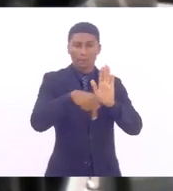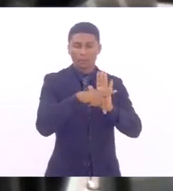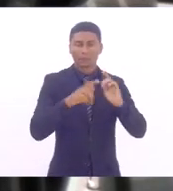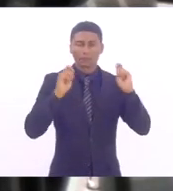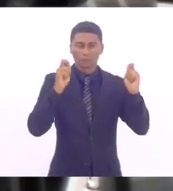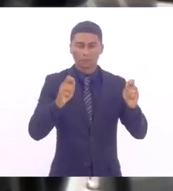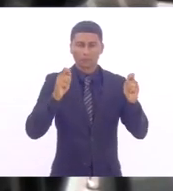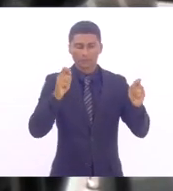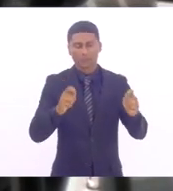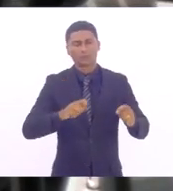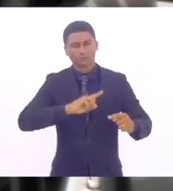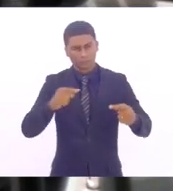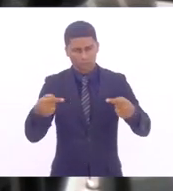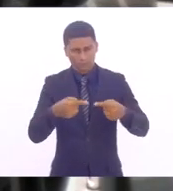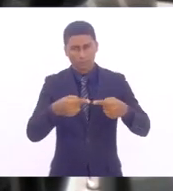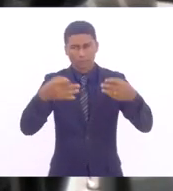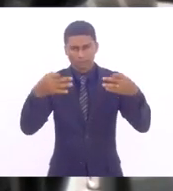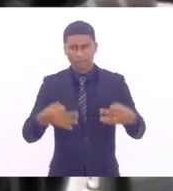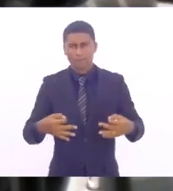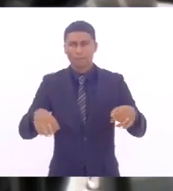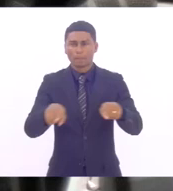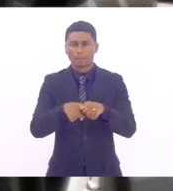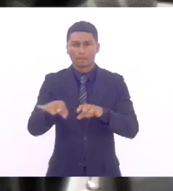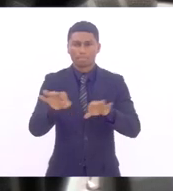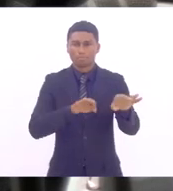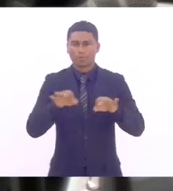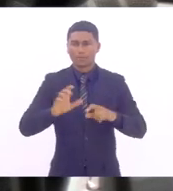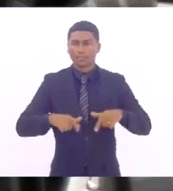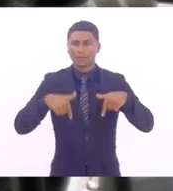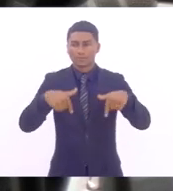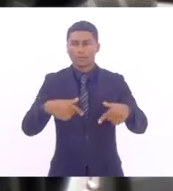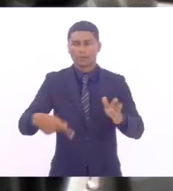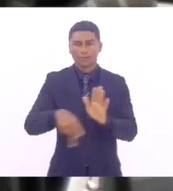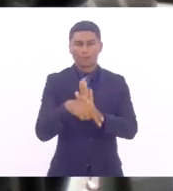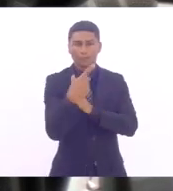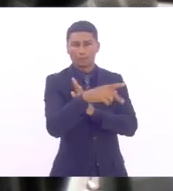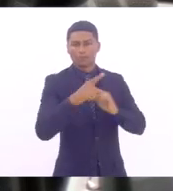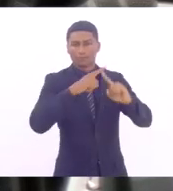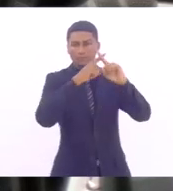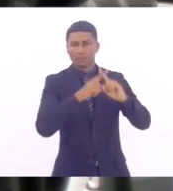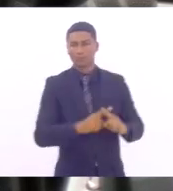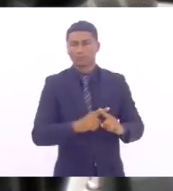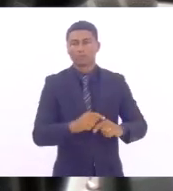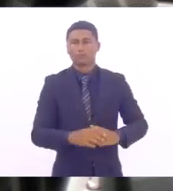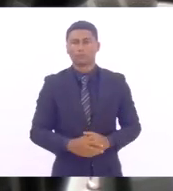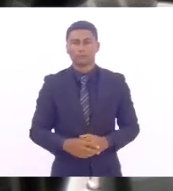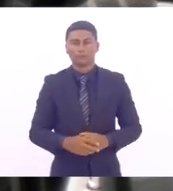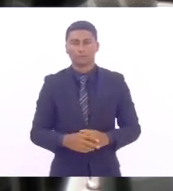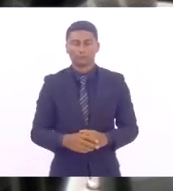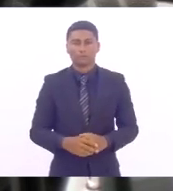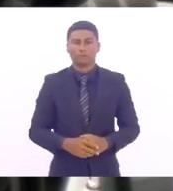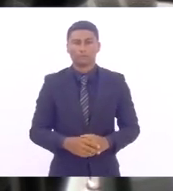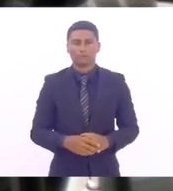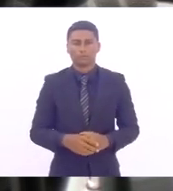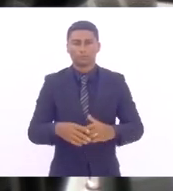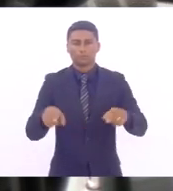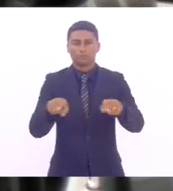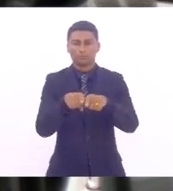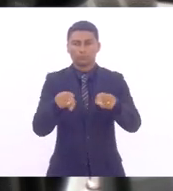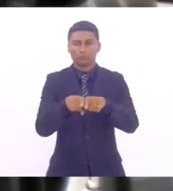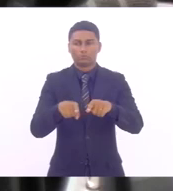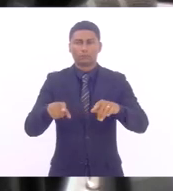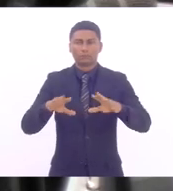que estabelece o plano de ação do campeonato e de acordo com o que estabelece também os órgãos